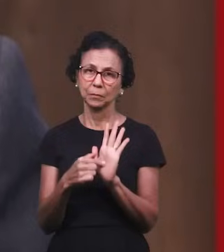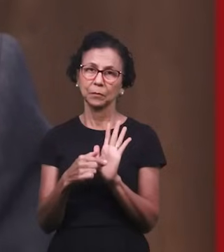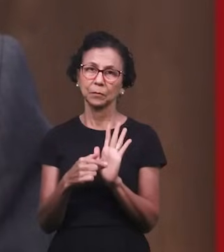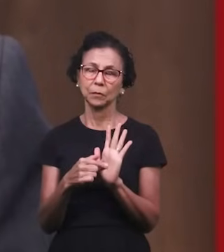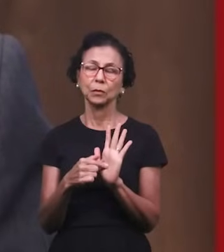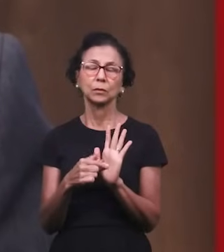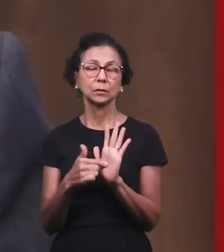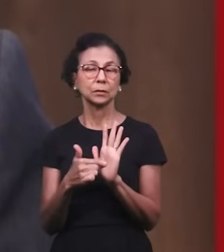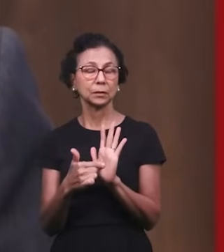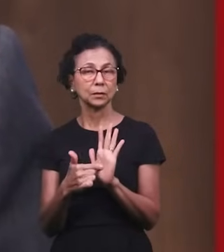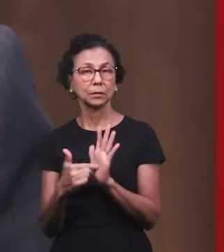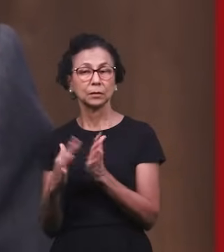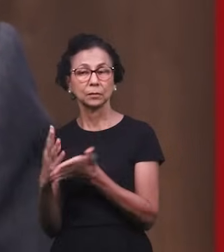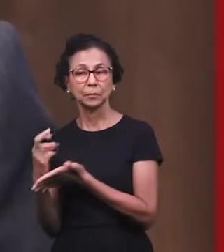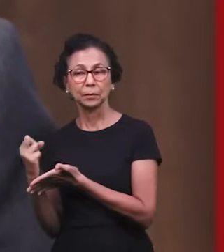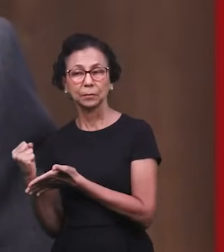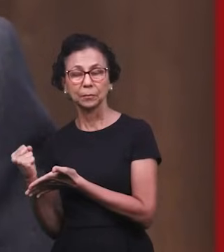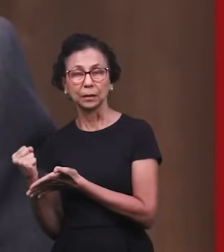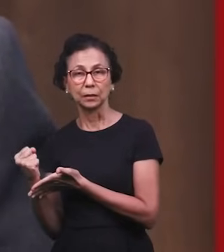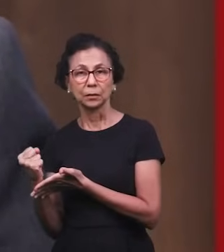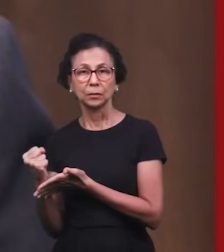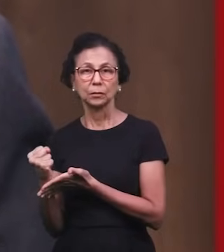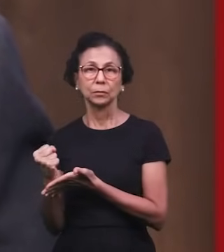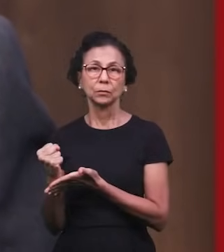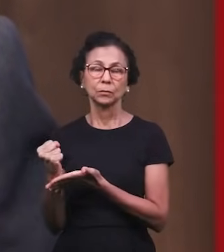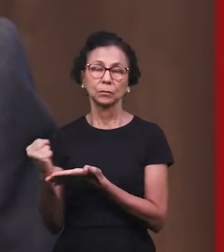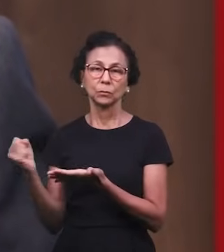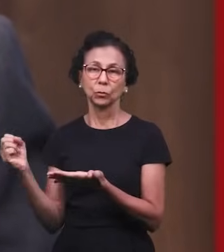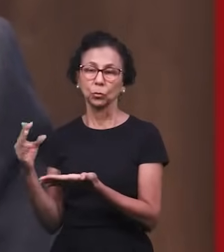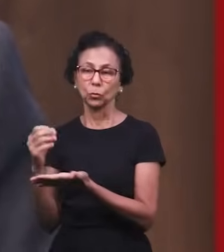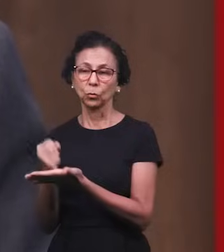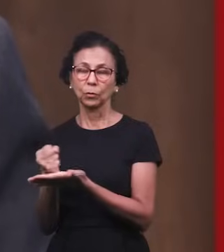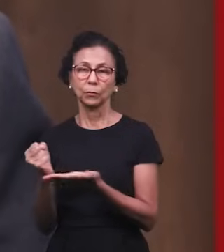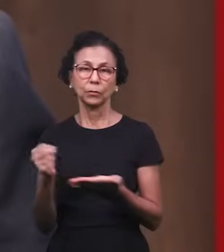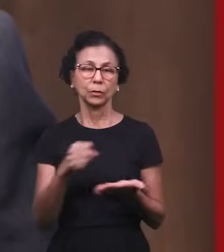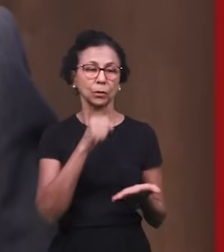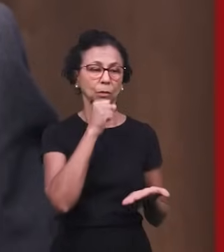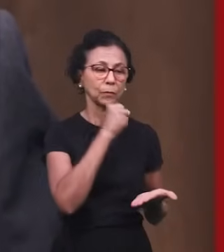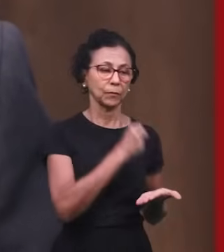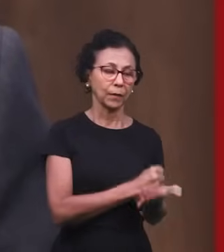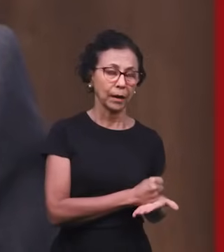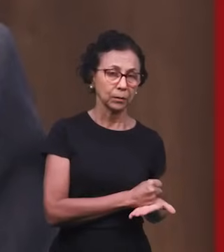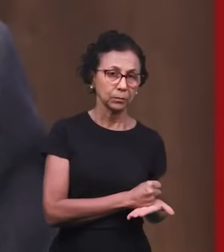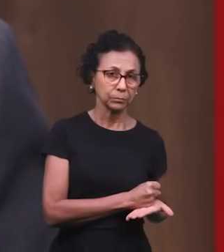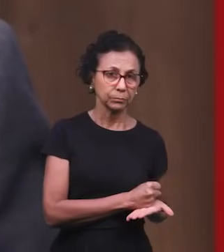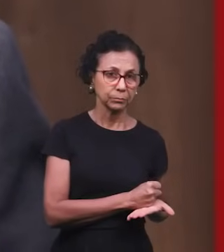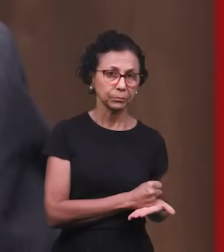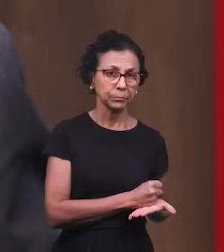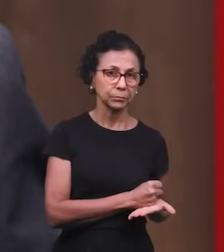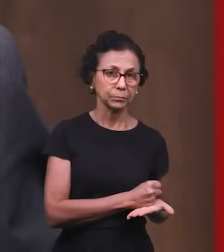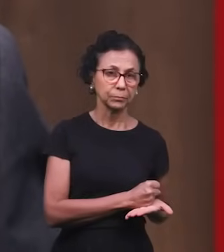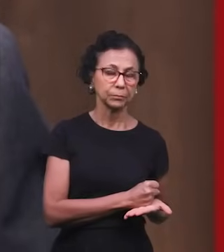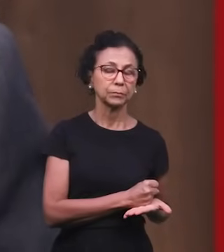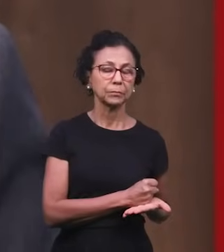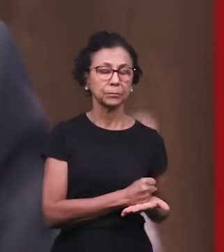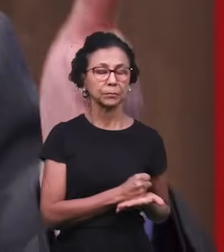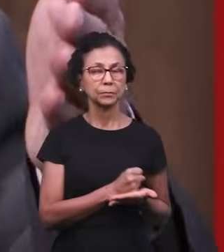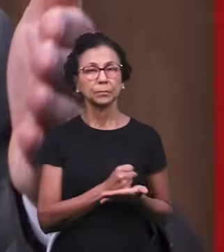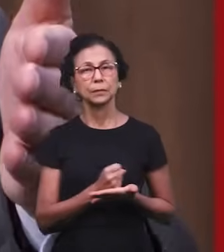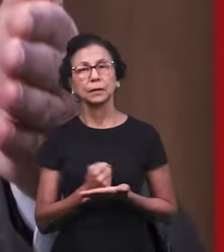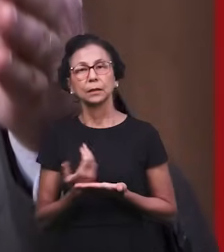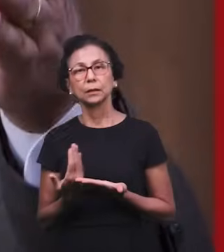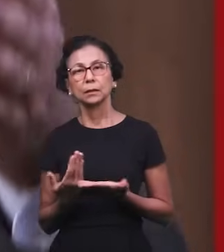temos falado, né, desses últimos dias, né, que antecederam aí o